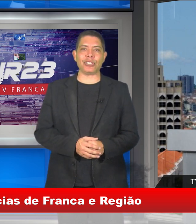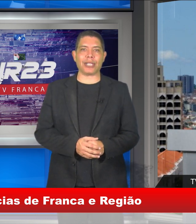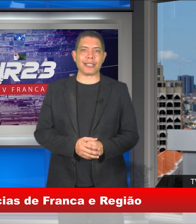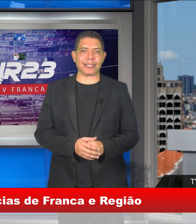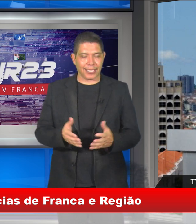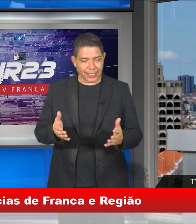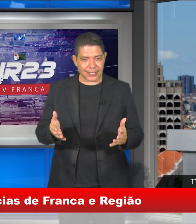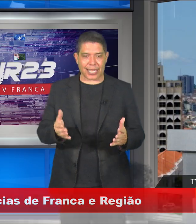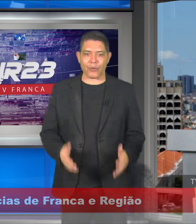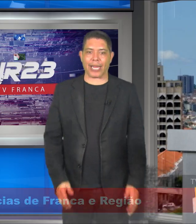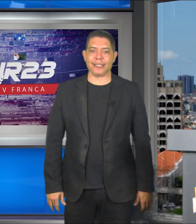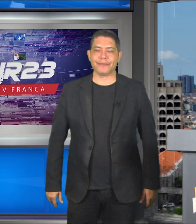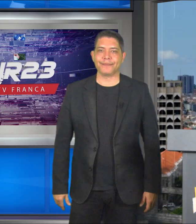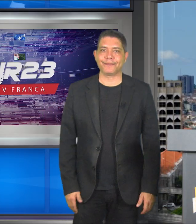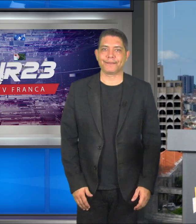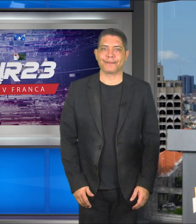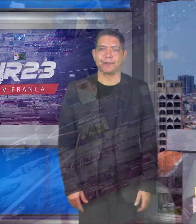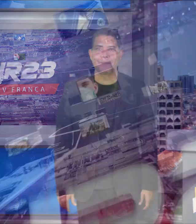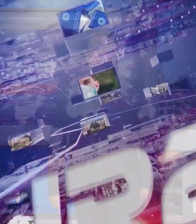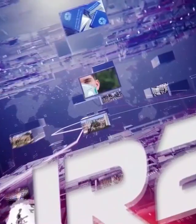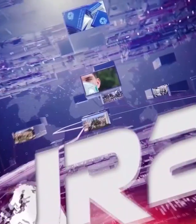JR 23, que está no ar.